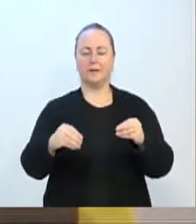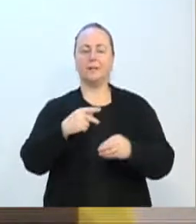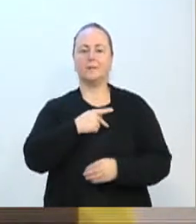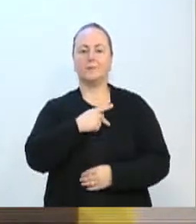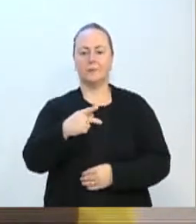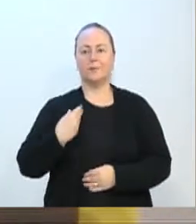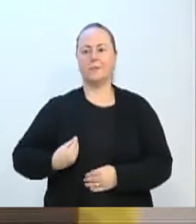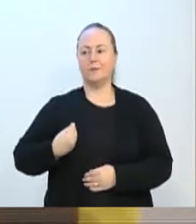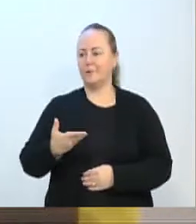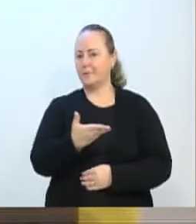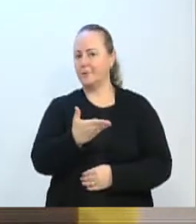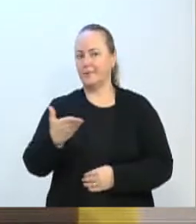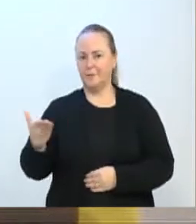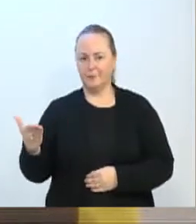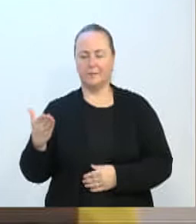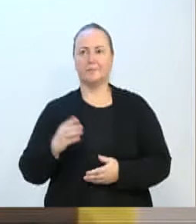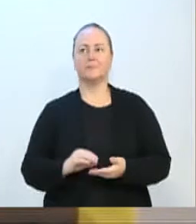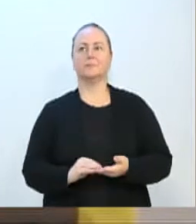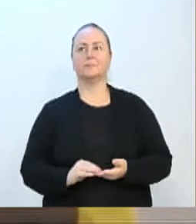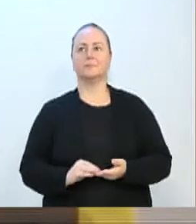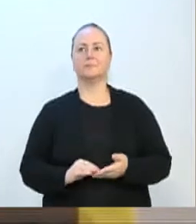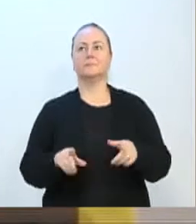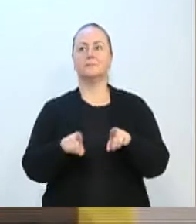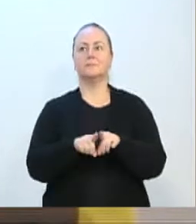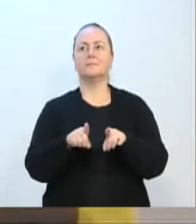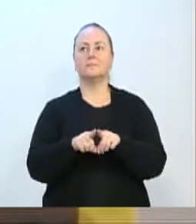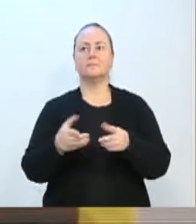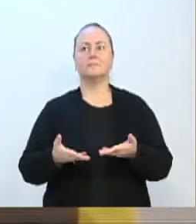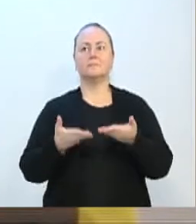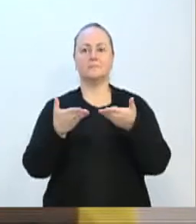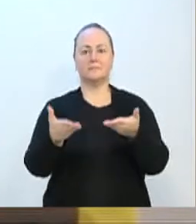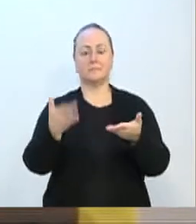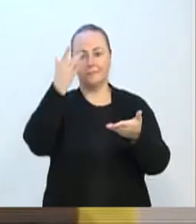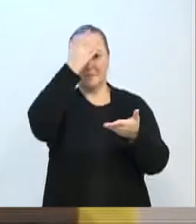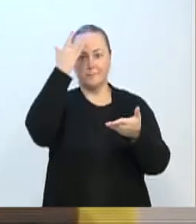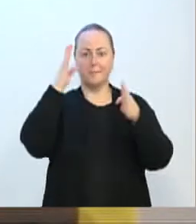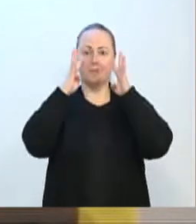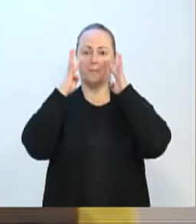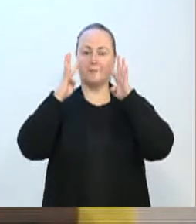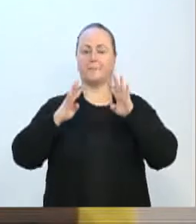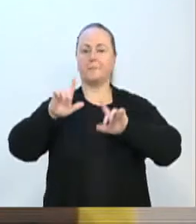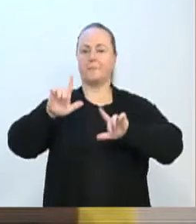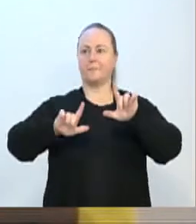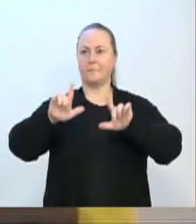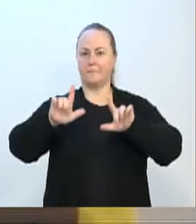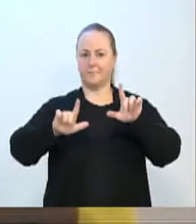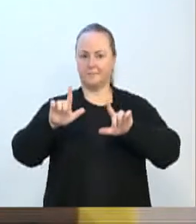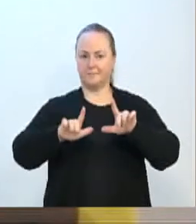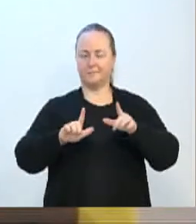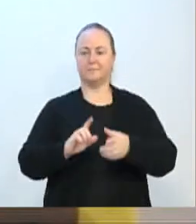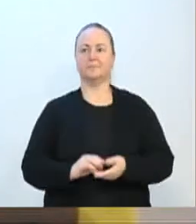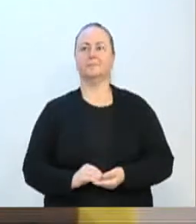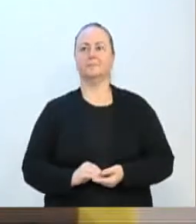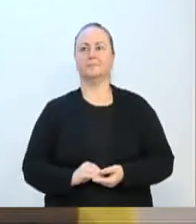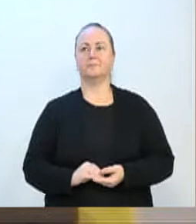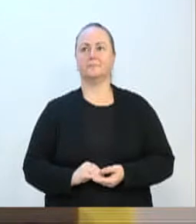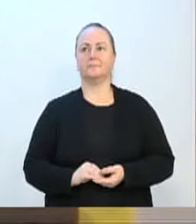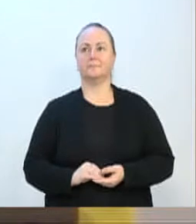presentes. Também estendo meus cumprimentos aos telespectadores da TV Legislativa.